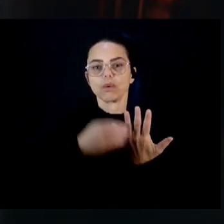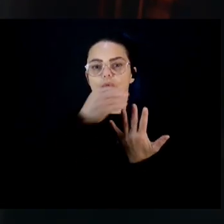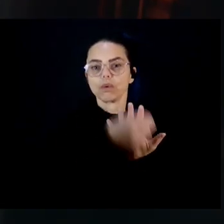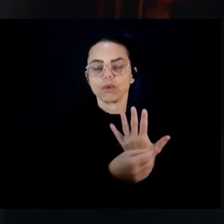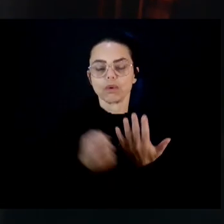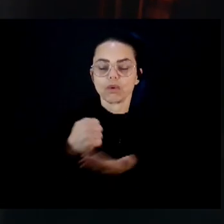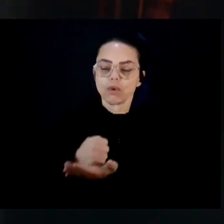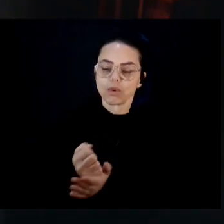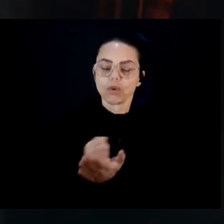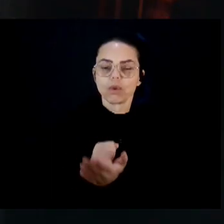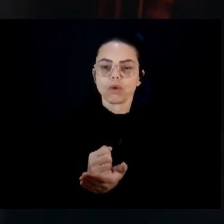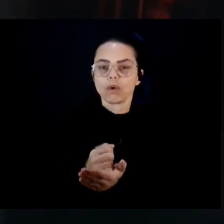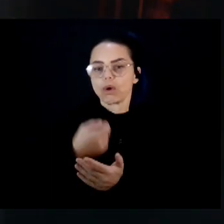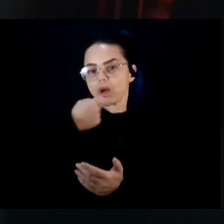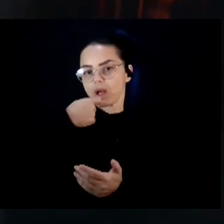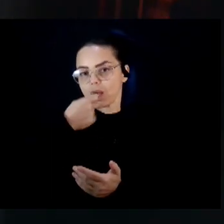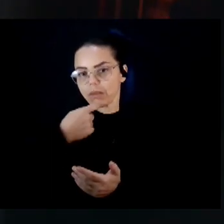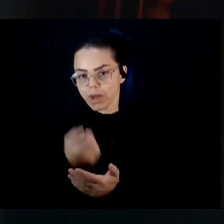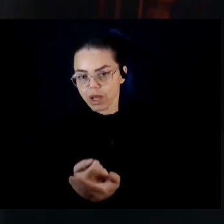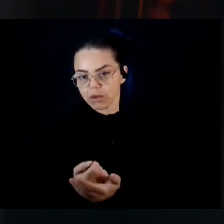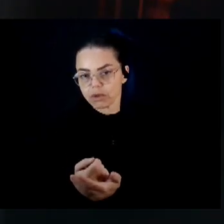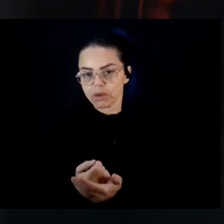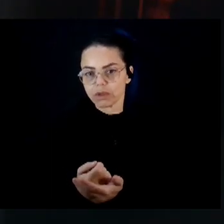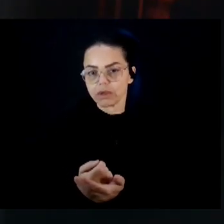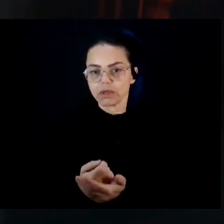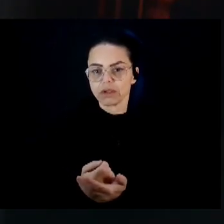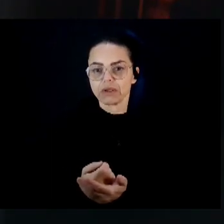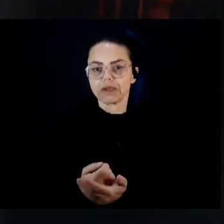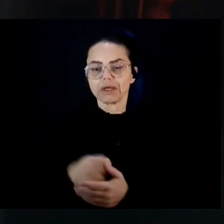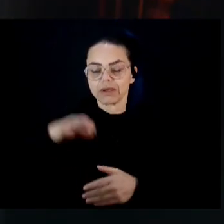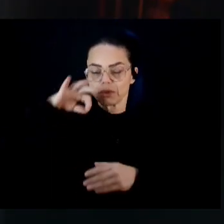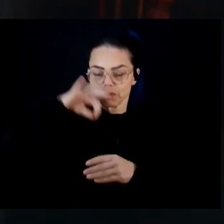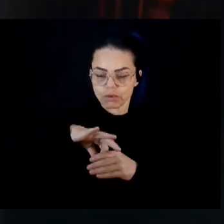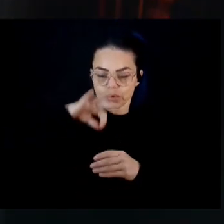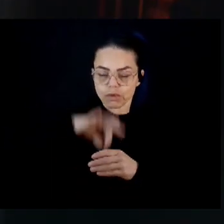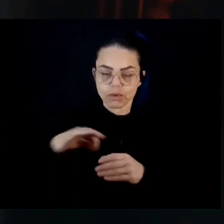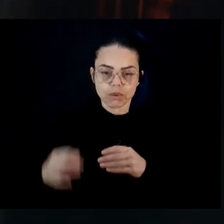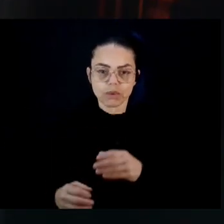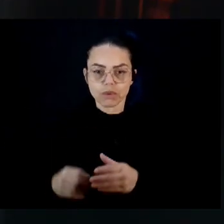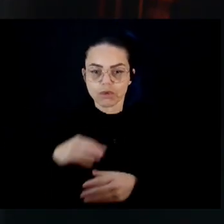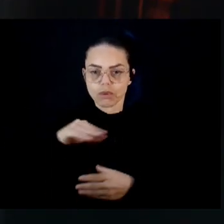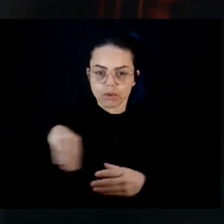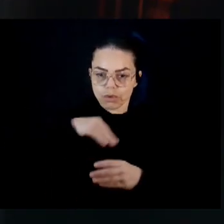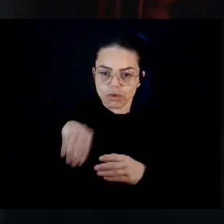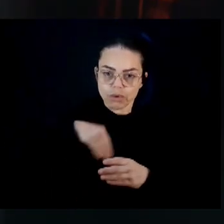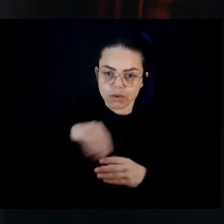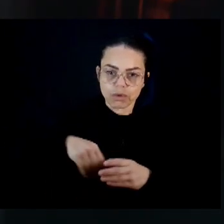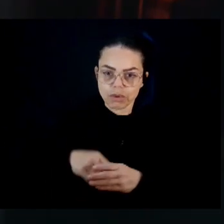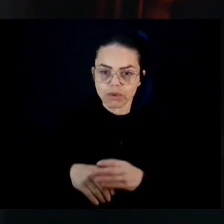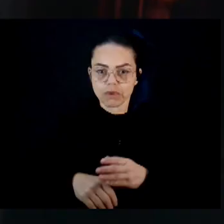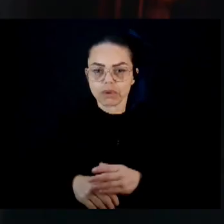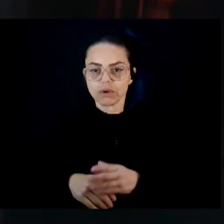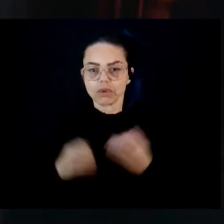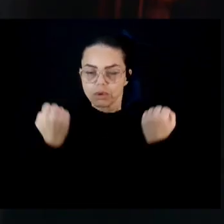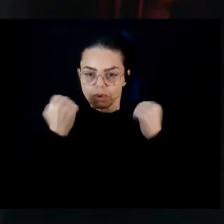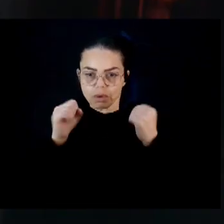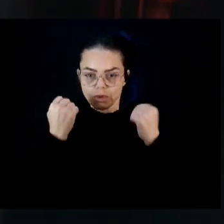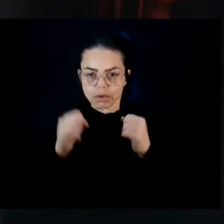quê? E se realmente funciona? Daí você imagina, vamos misturar os suplementos lá da academia,